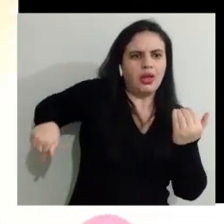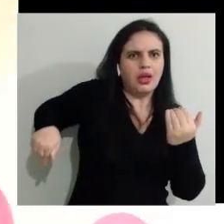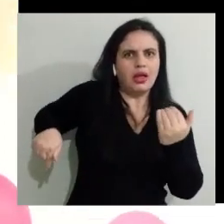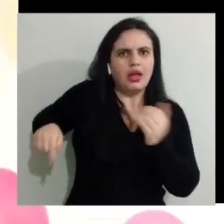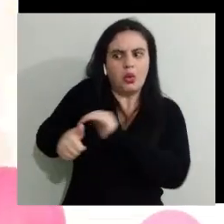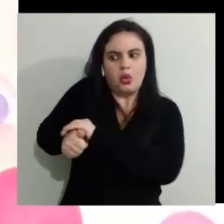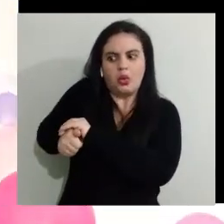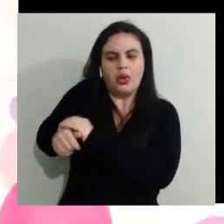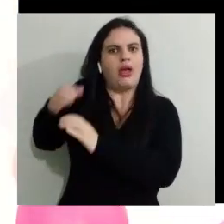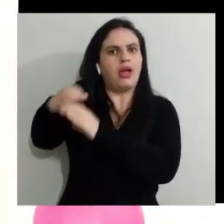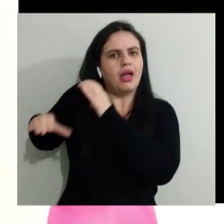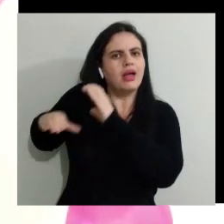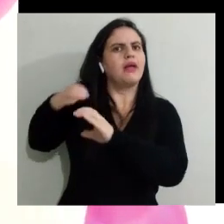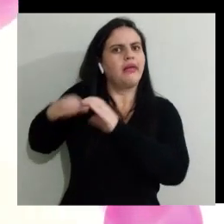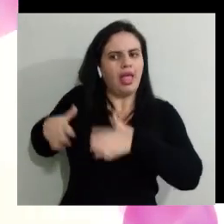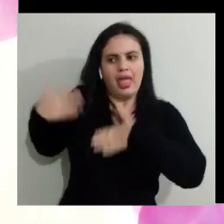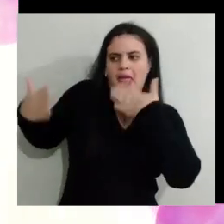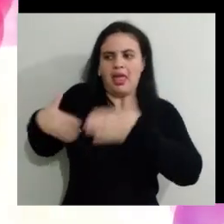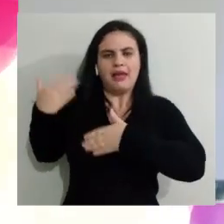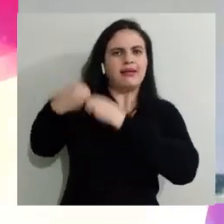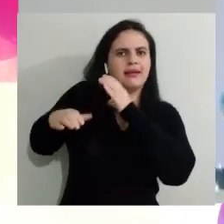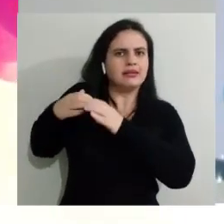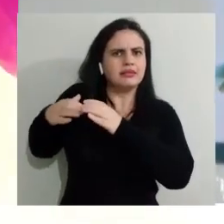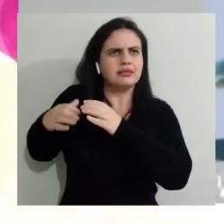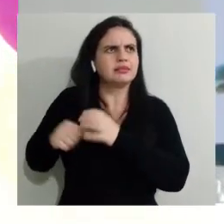começou a cantarolar também.